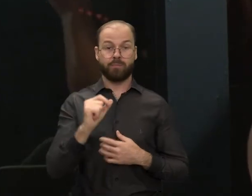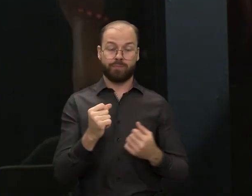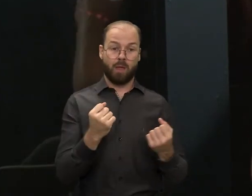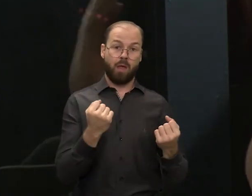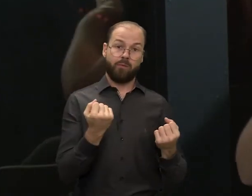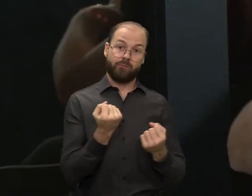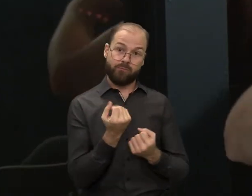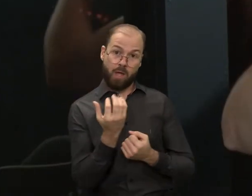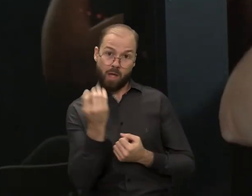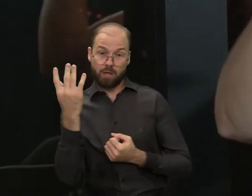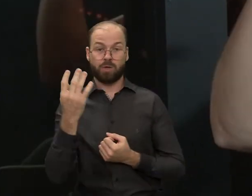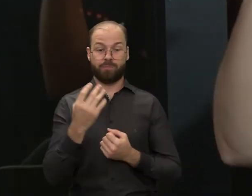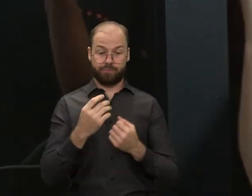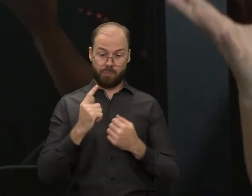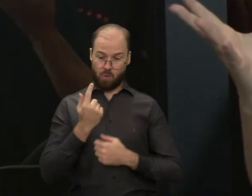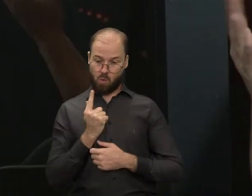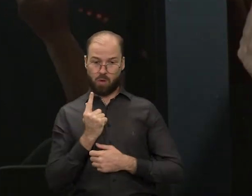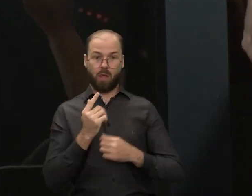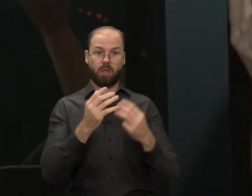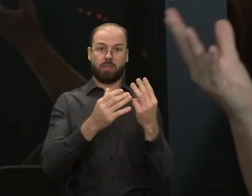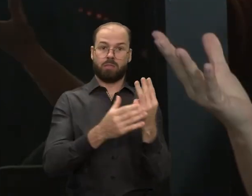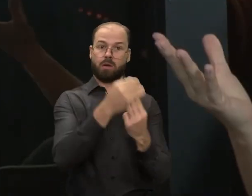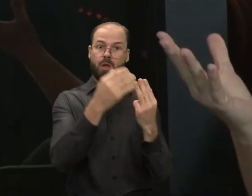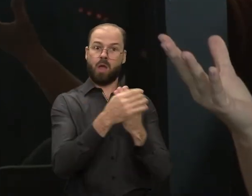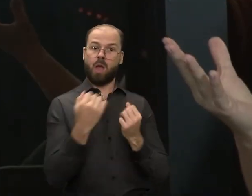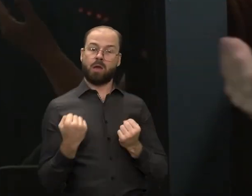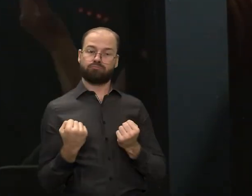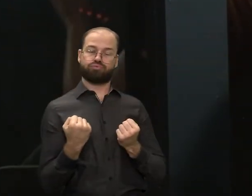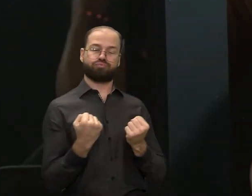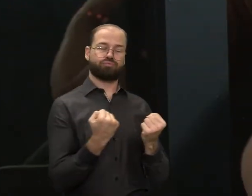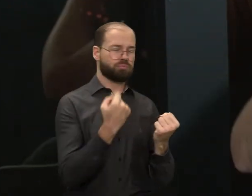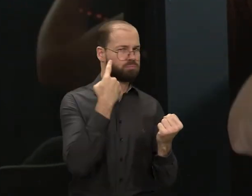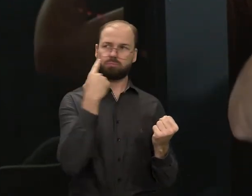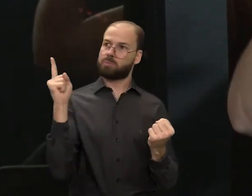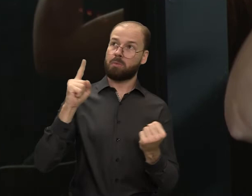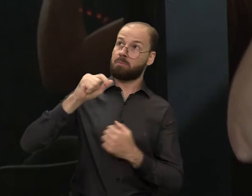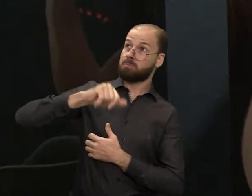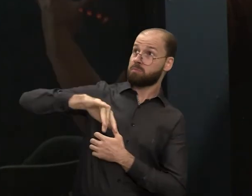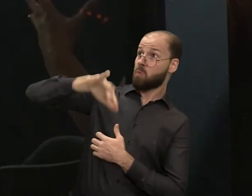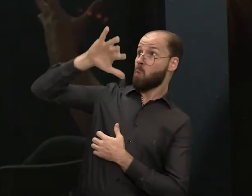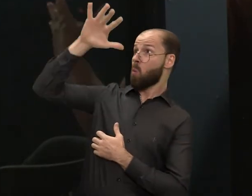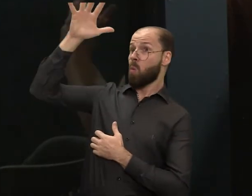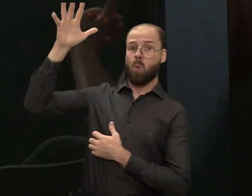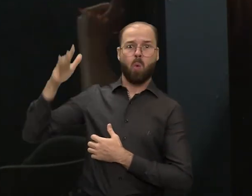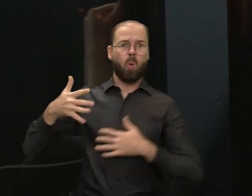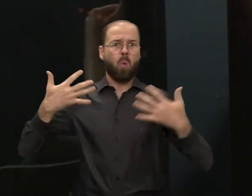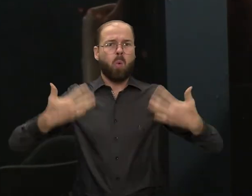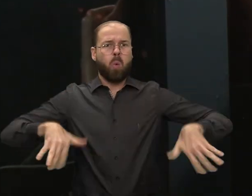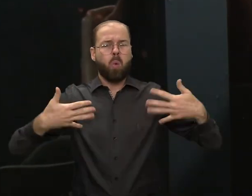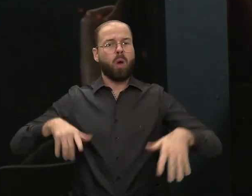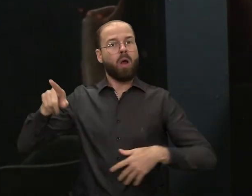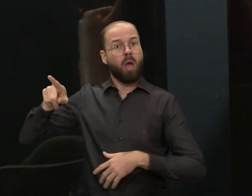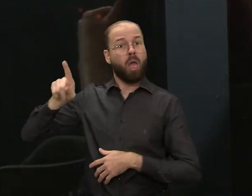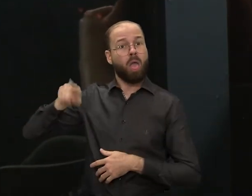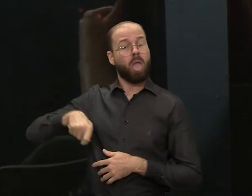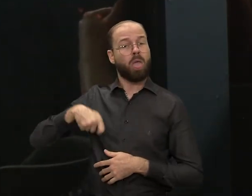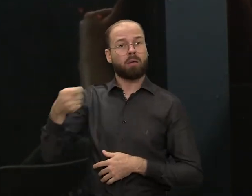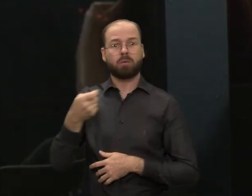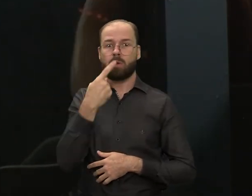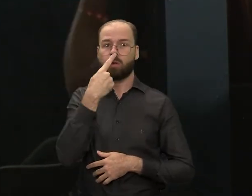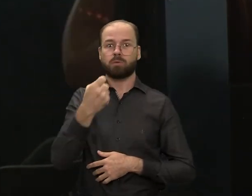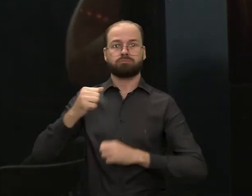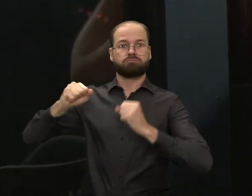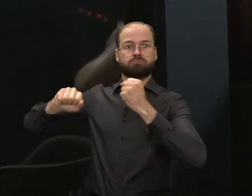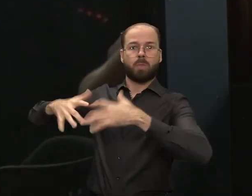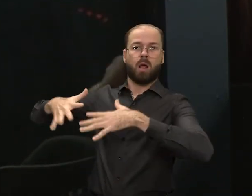para Trindade observa uma mudança, uma alteração na paisagem em função de uma montanha de resíduo